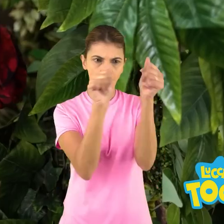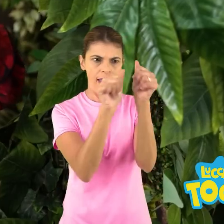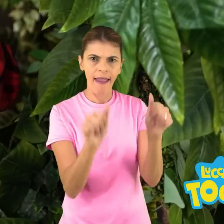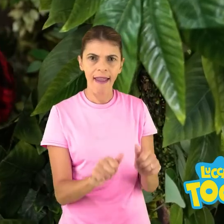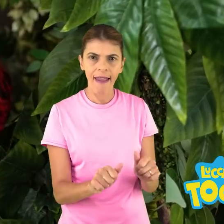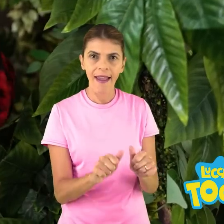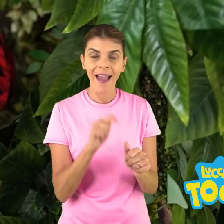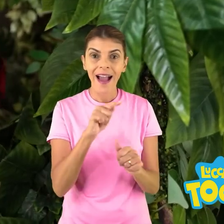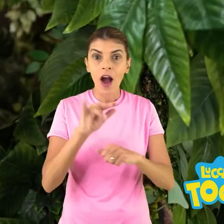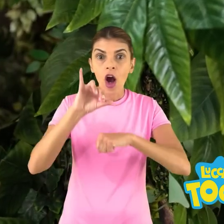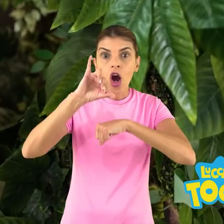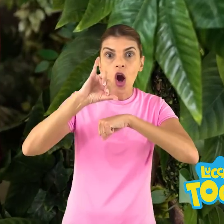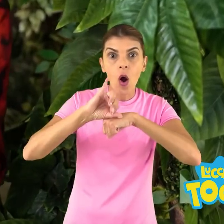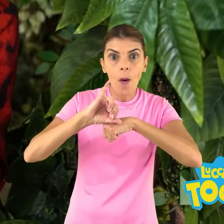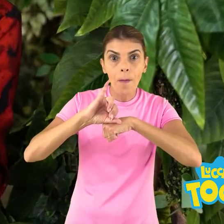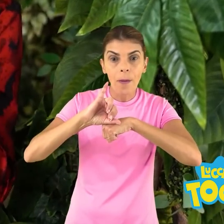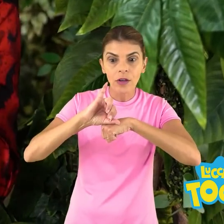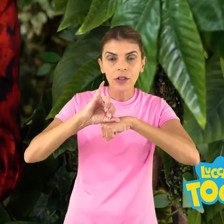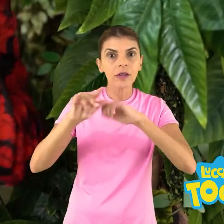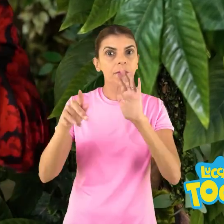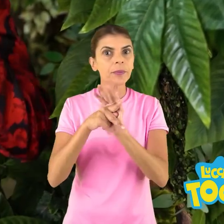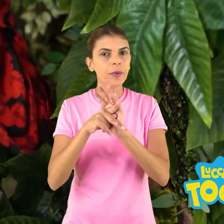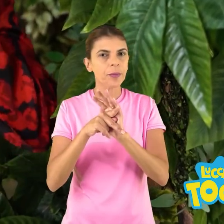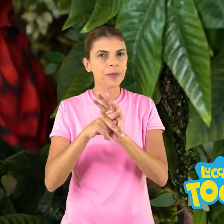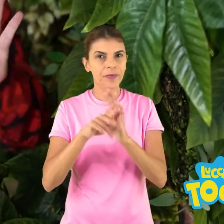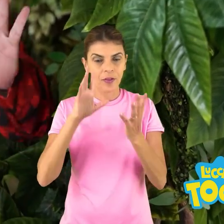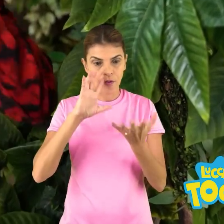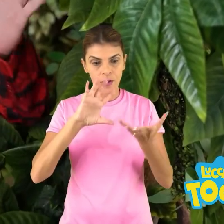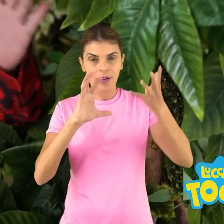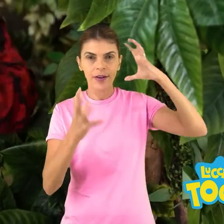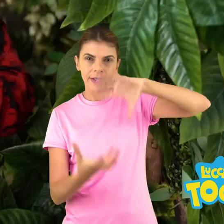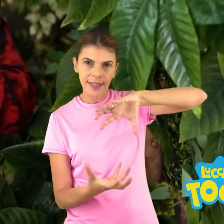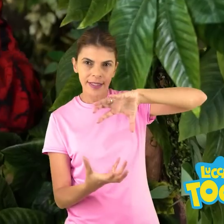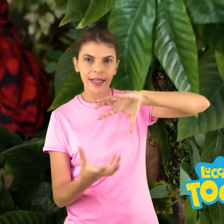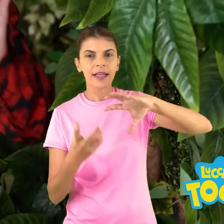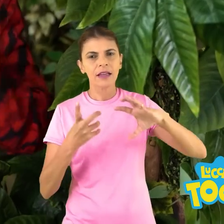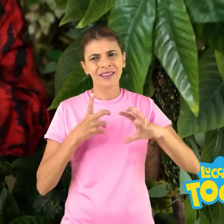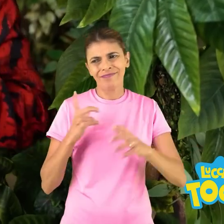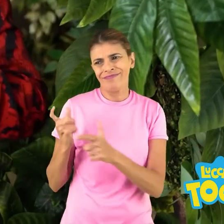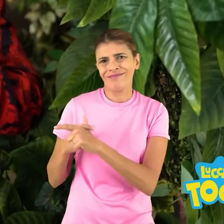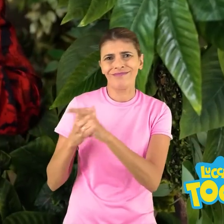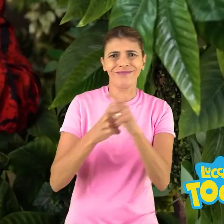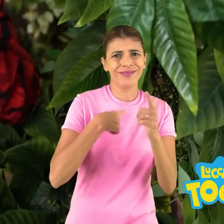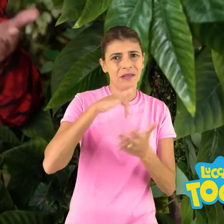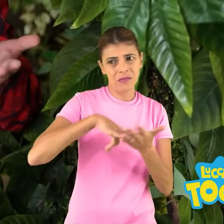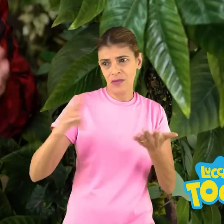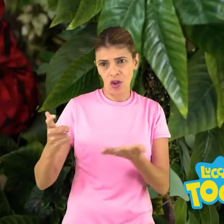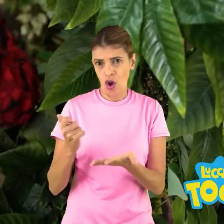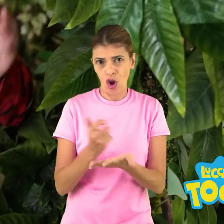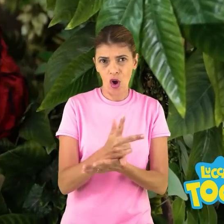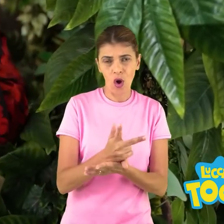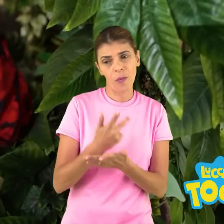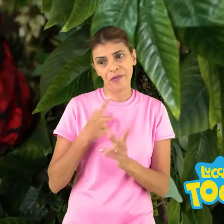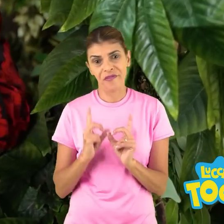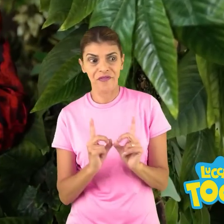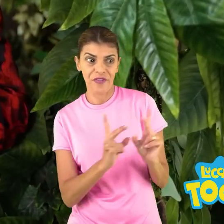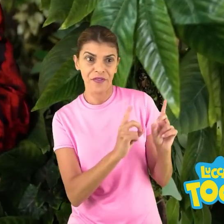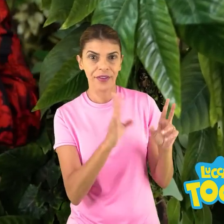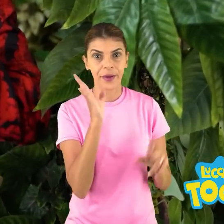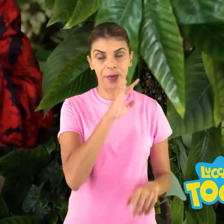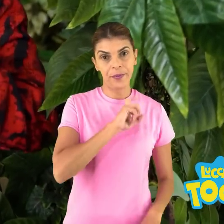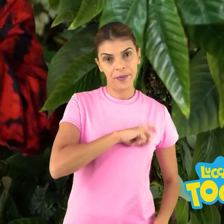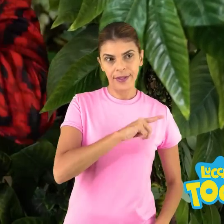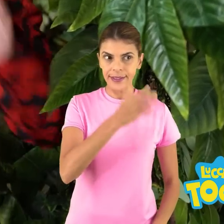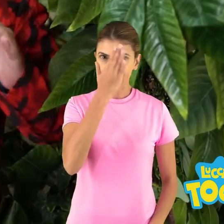Isso aqui é objeto do mundo reverso. Olha só, tô cheio de dívida e conta pra pagar. Se você não comprar, eu vou ter que vender pros vilões e já sabe,